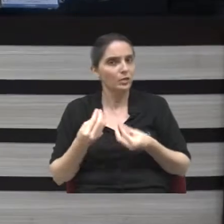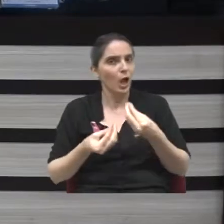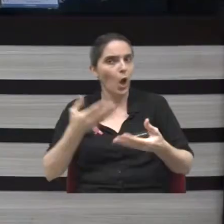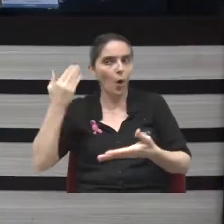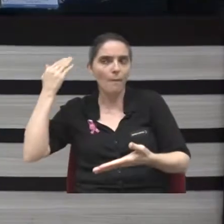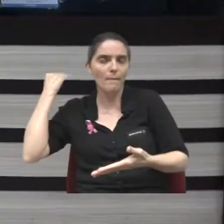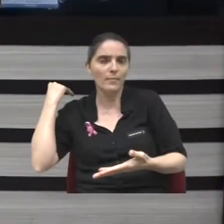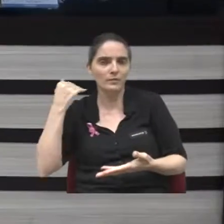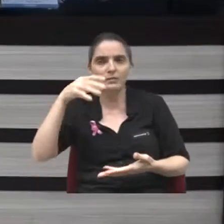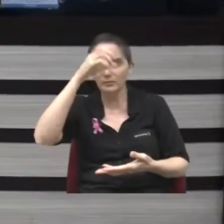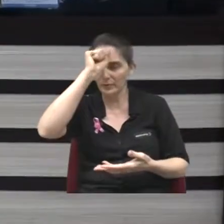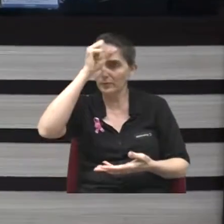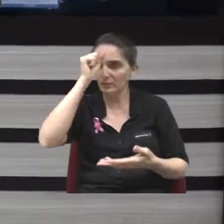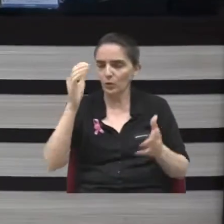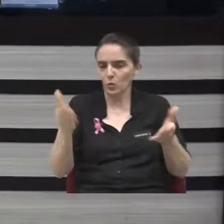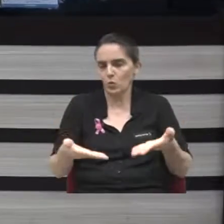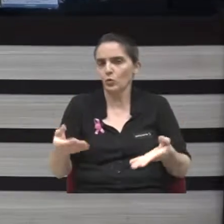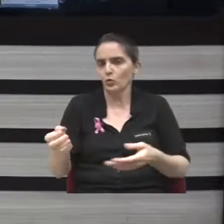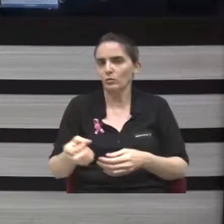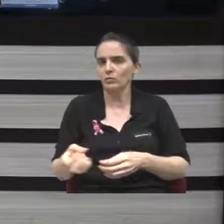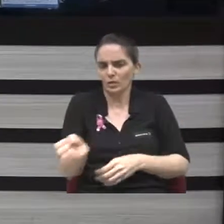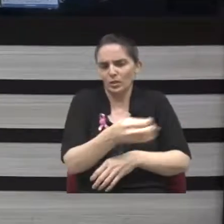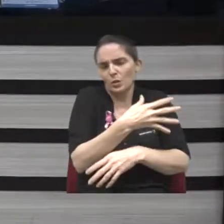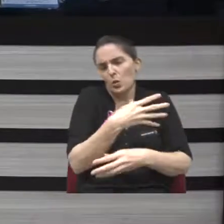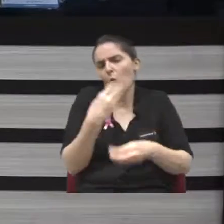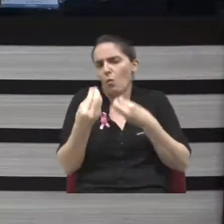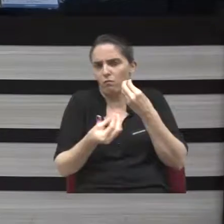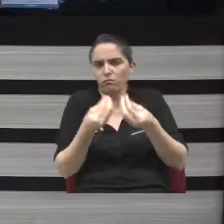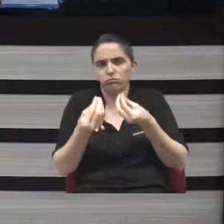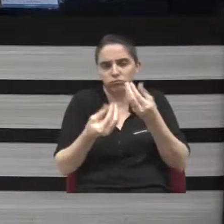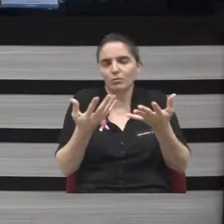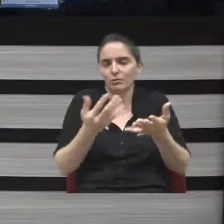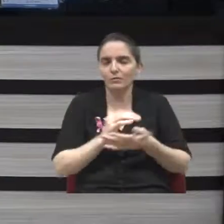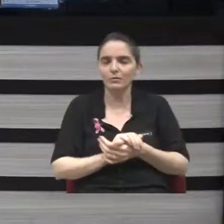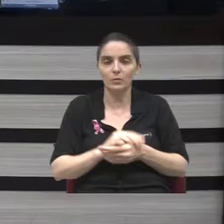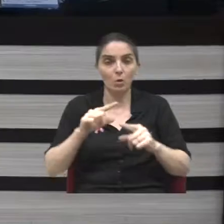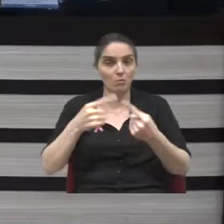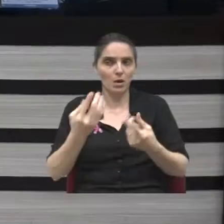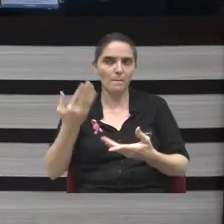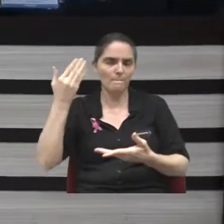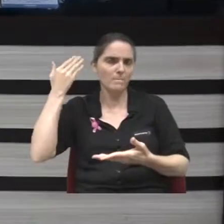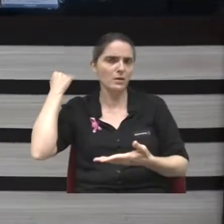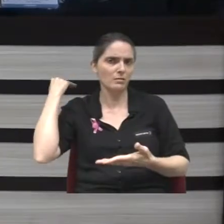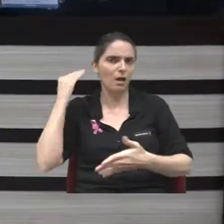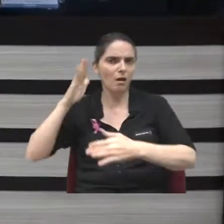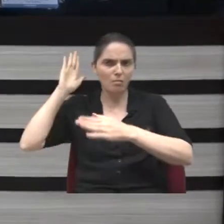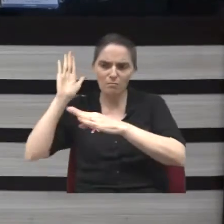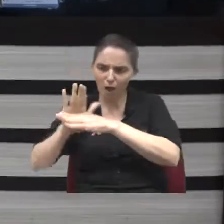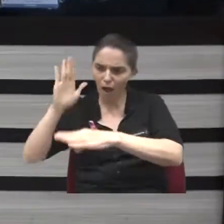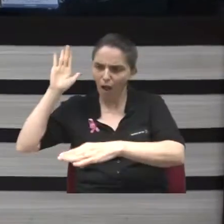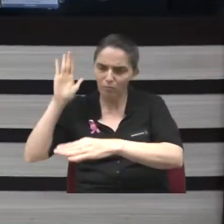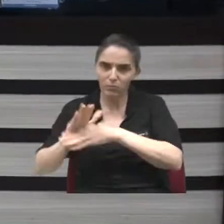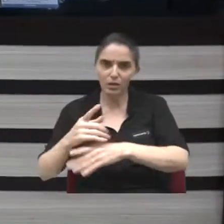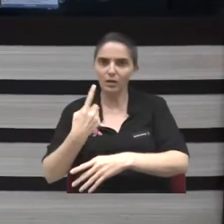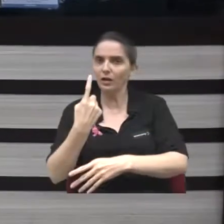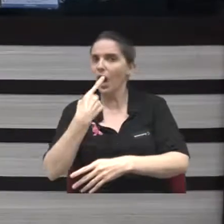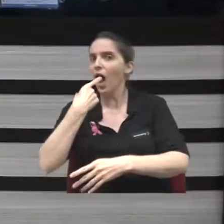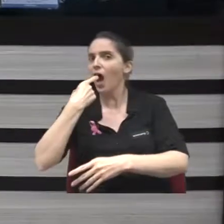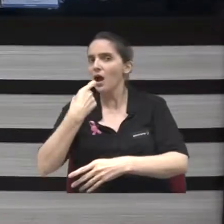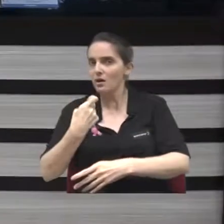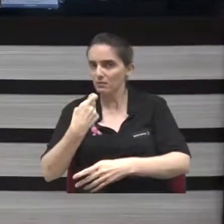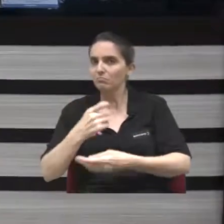Pode ter hoje outros modelos hoje, outro jeito hoje, mas era um jeito. E às vezes, né, enfiar o dedo mesmo, às vezes você